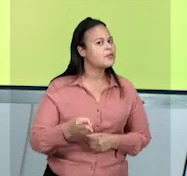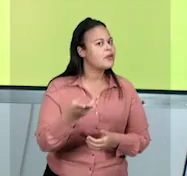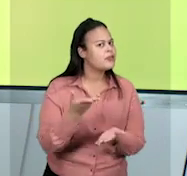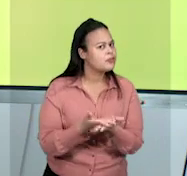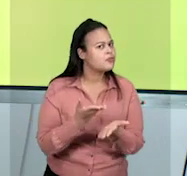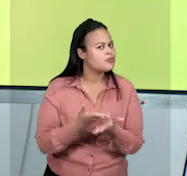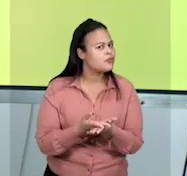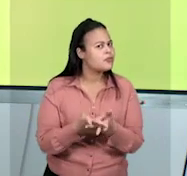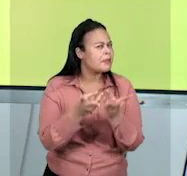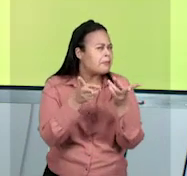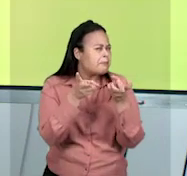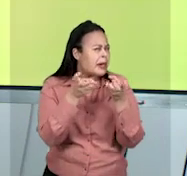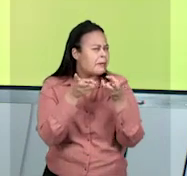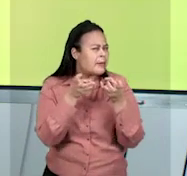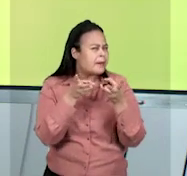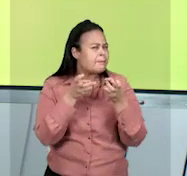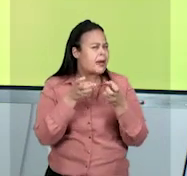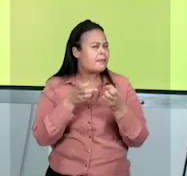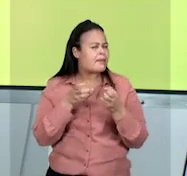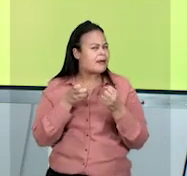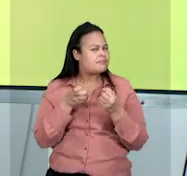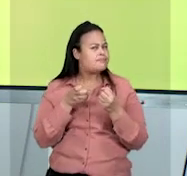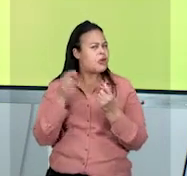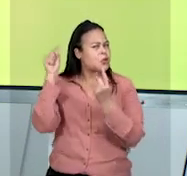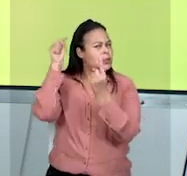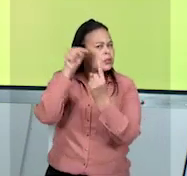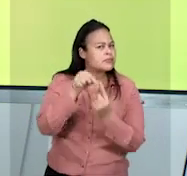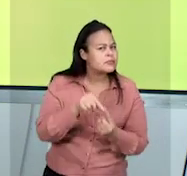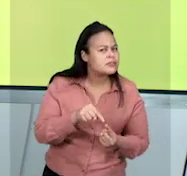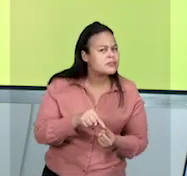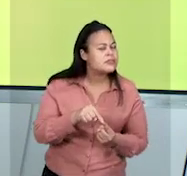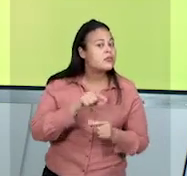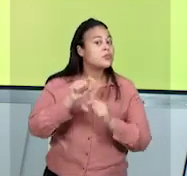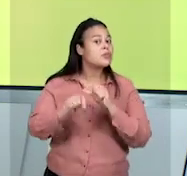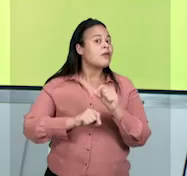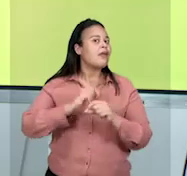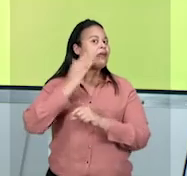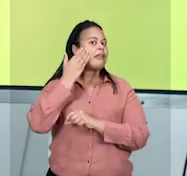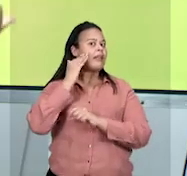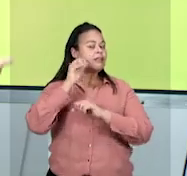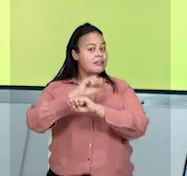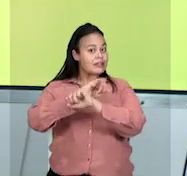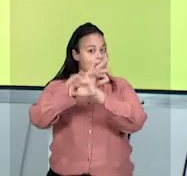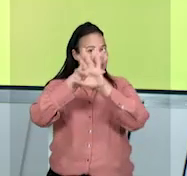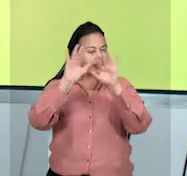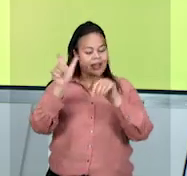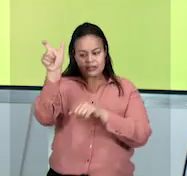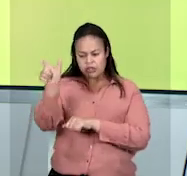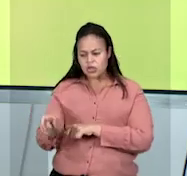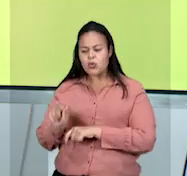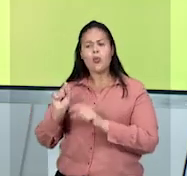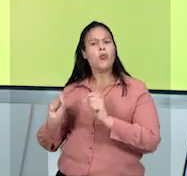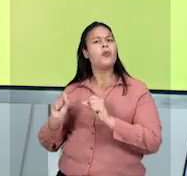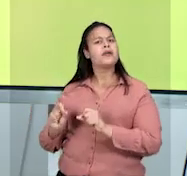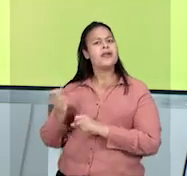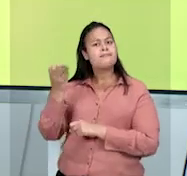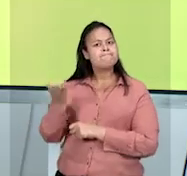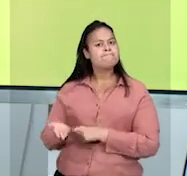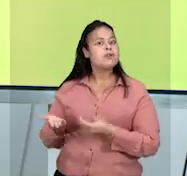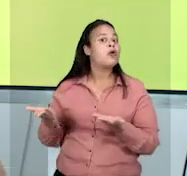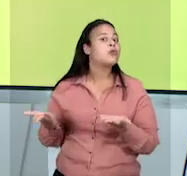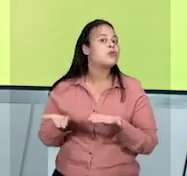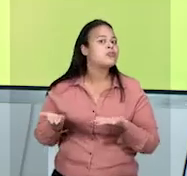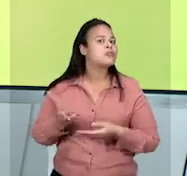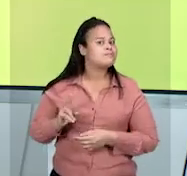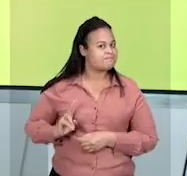a gente consegue atingir um entendimento do que seria este homem hoje.